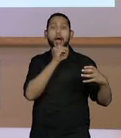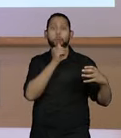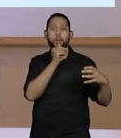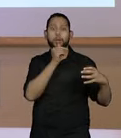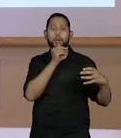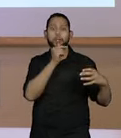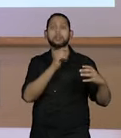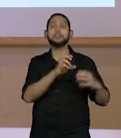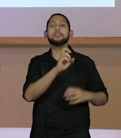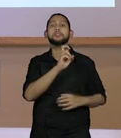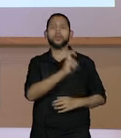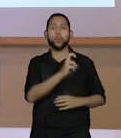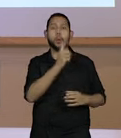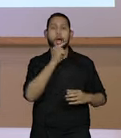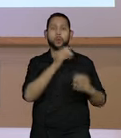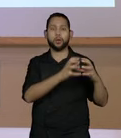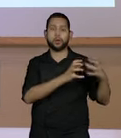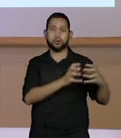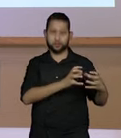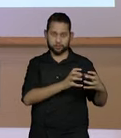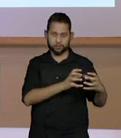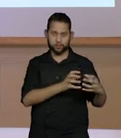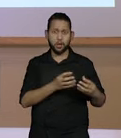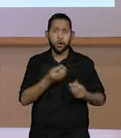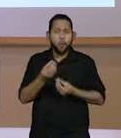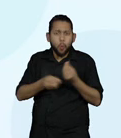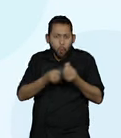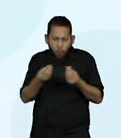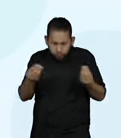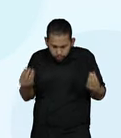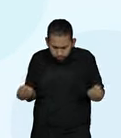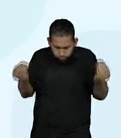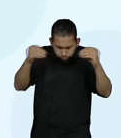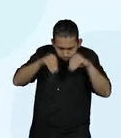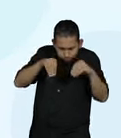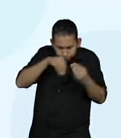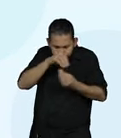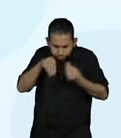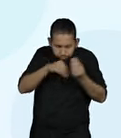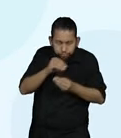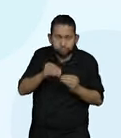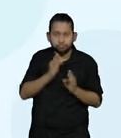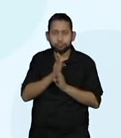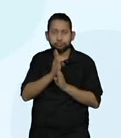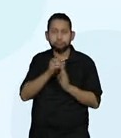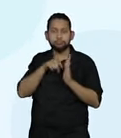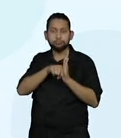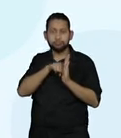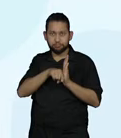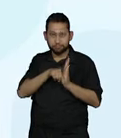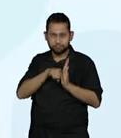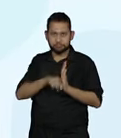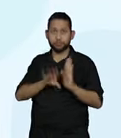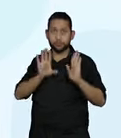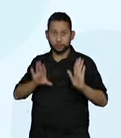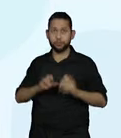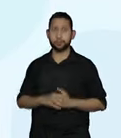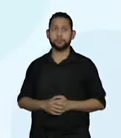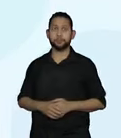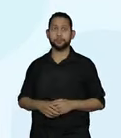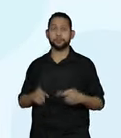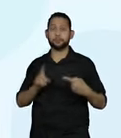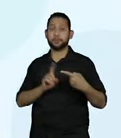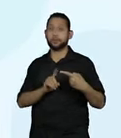gente analisa os átomos dentro desta estrutura? Então, nós temos aqui, ó,